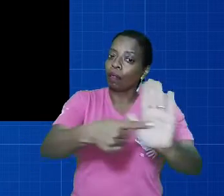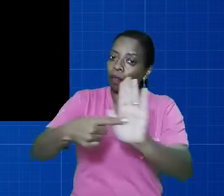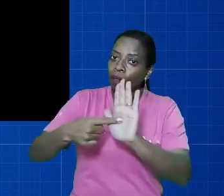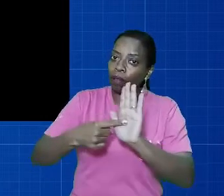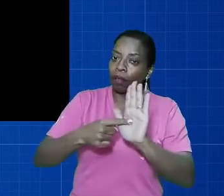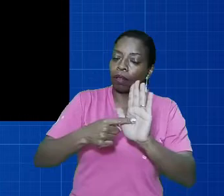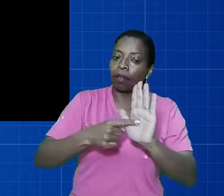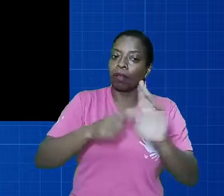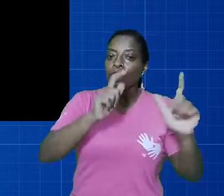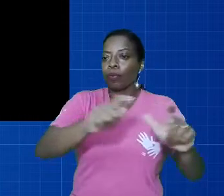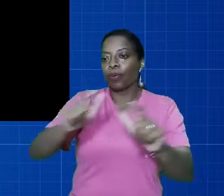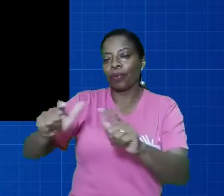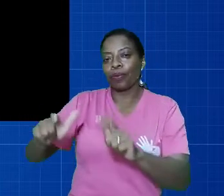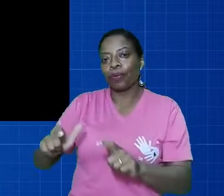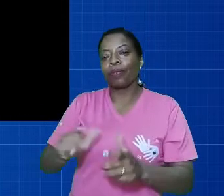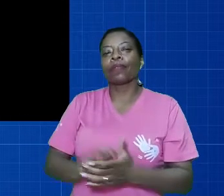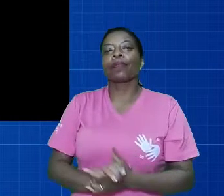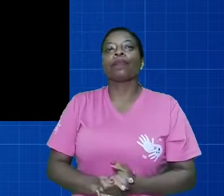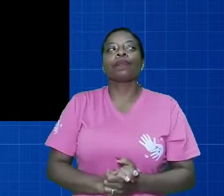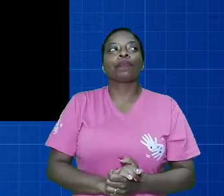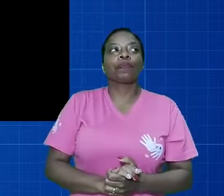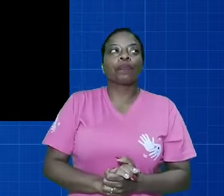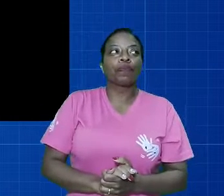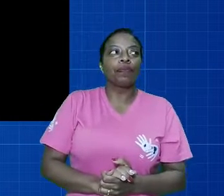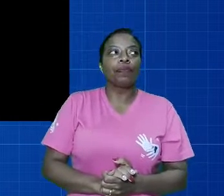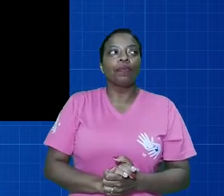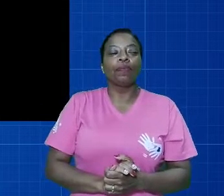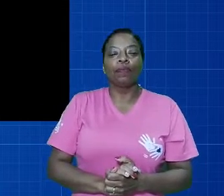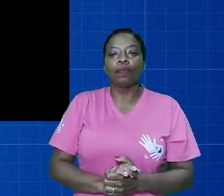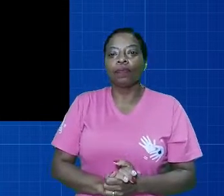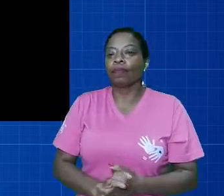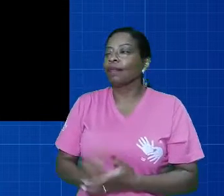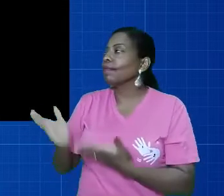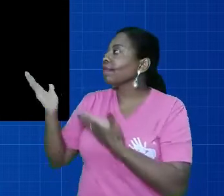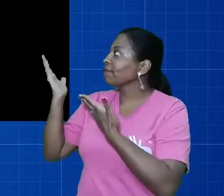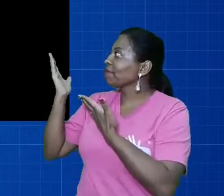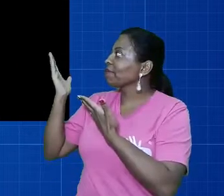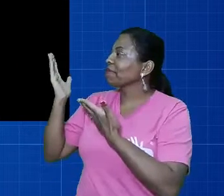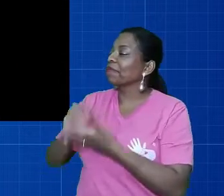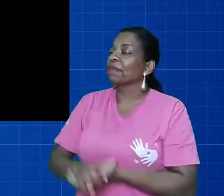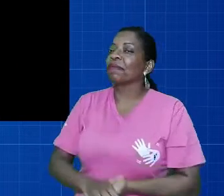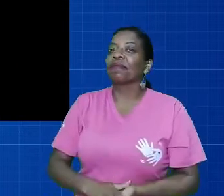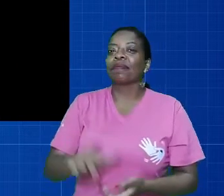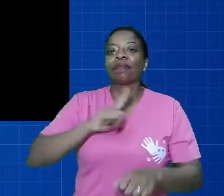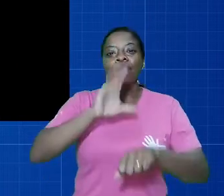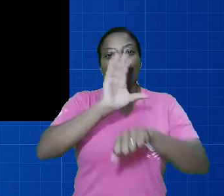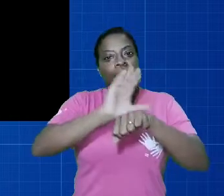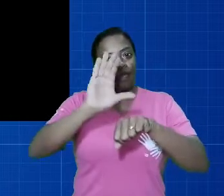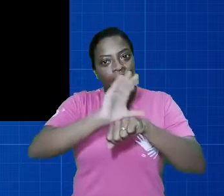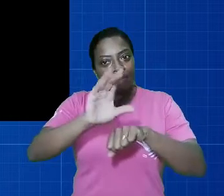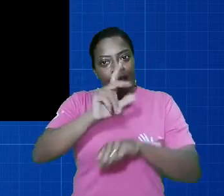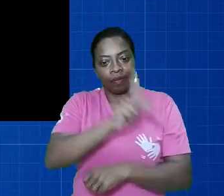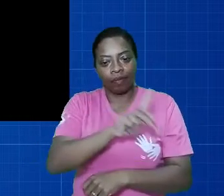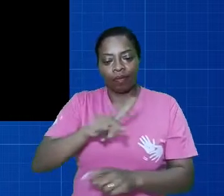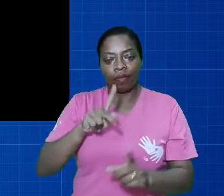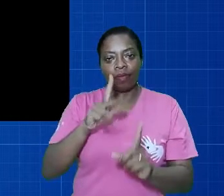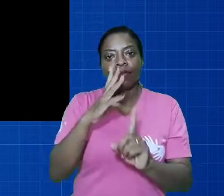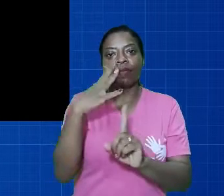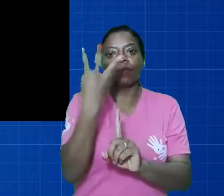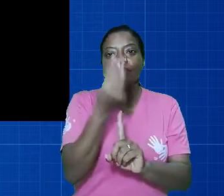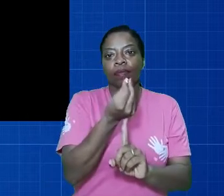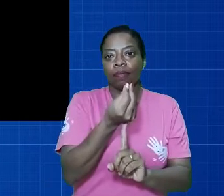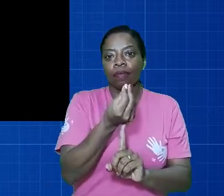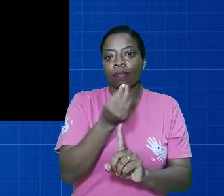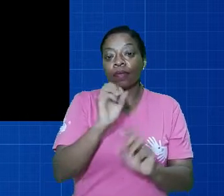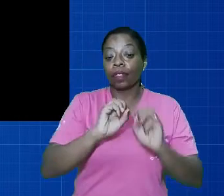E na sala maior nós realizávamos vários cursos para os professores de arte. Então sempre foi, a oficina sempre foi um espaço